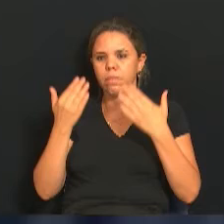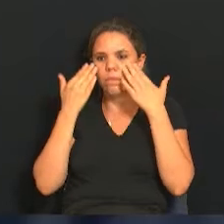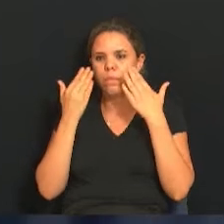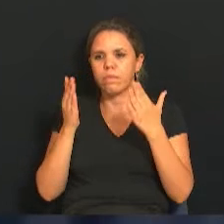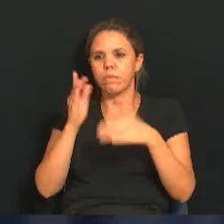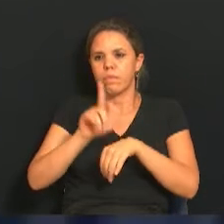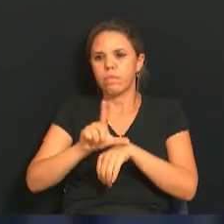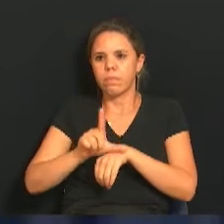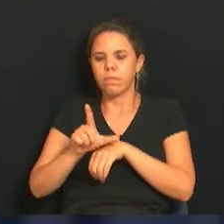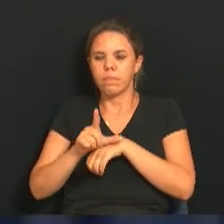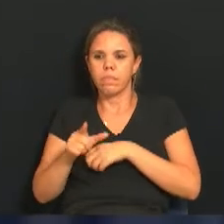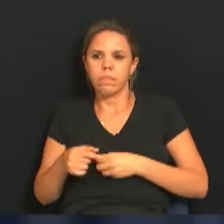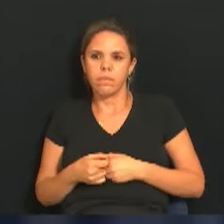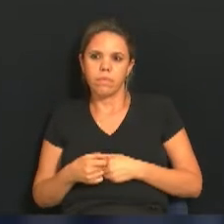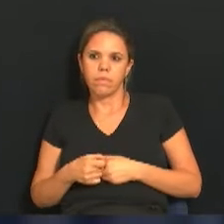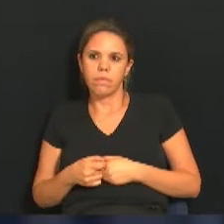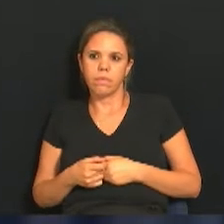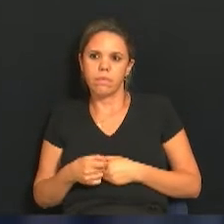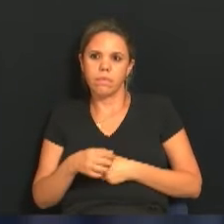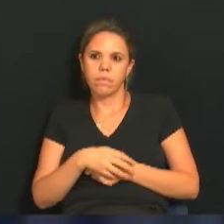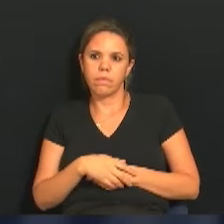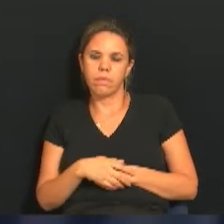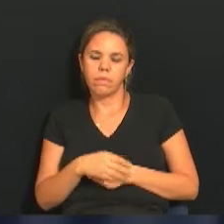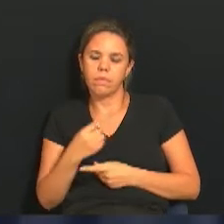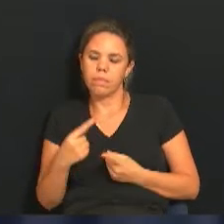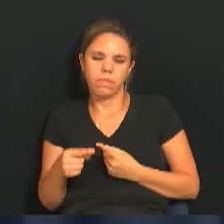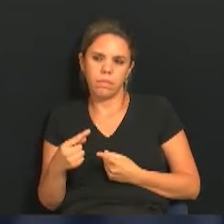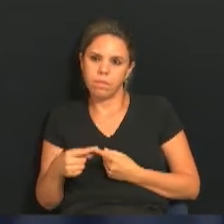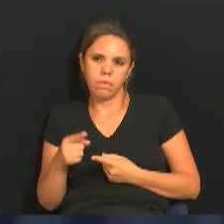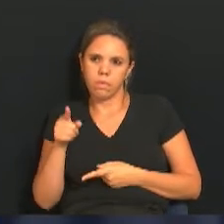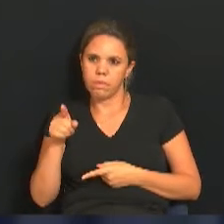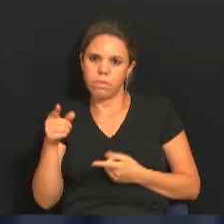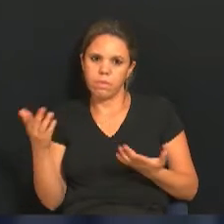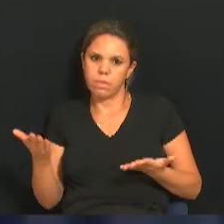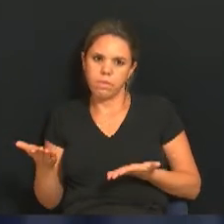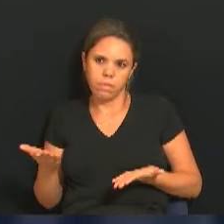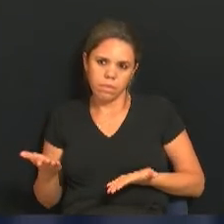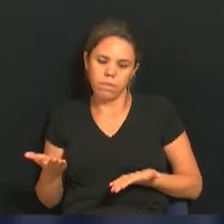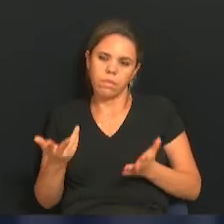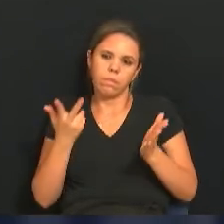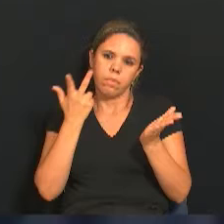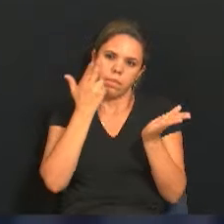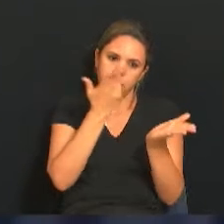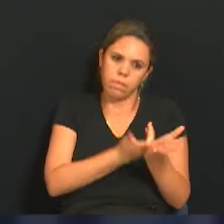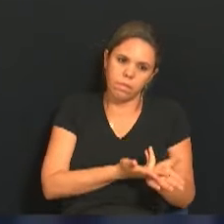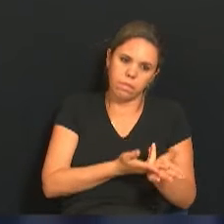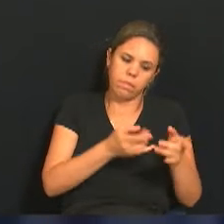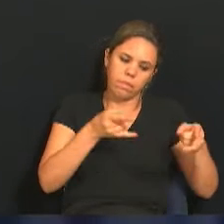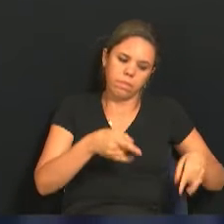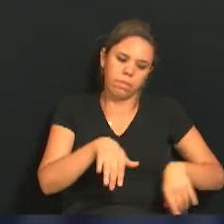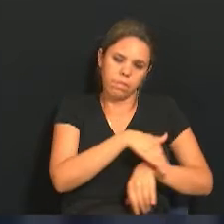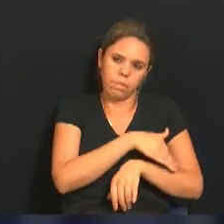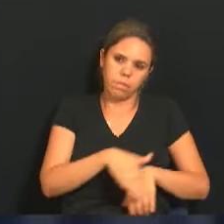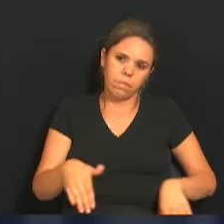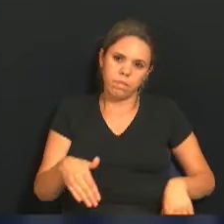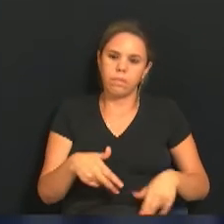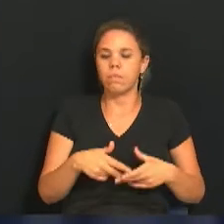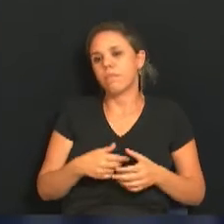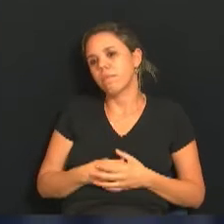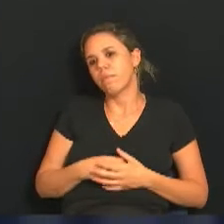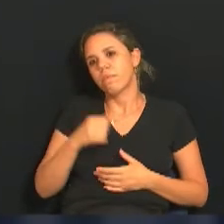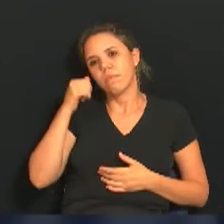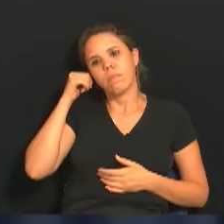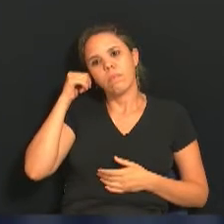lojas, na frente do comércio. Porque você hoje deitar numa sarjeta e dormir é uma coisa, agora você pegar